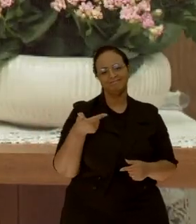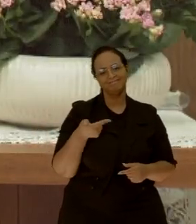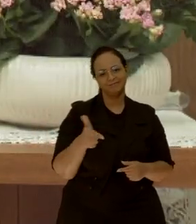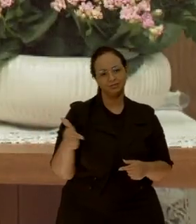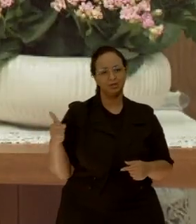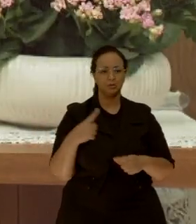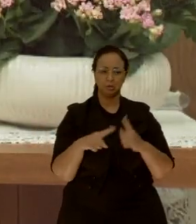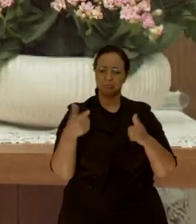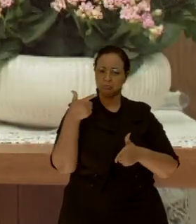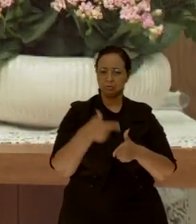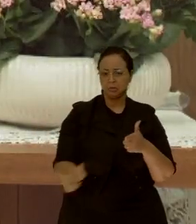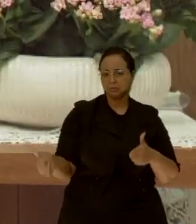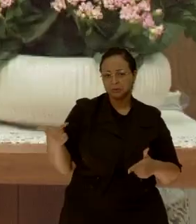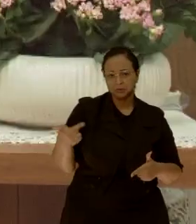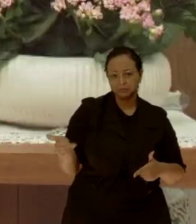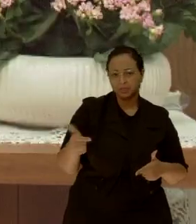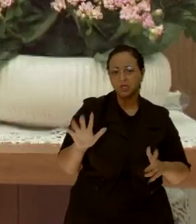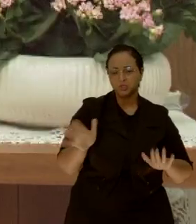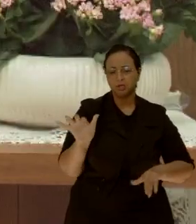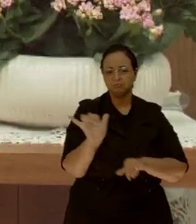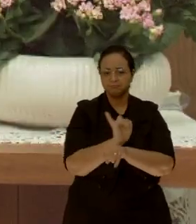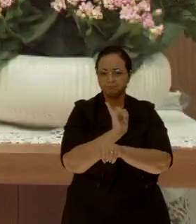não vamos ter esse problema.